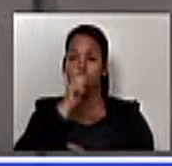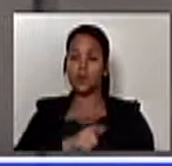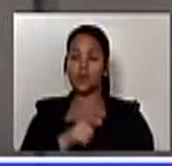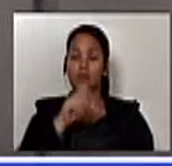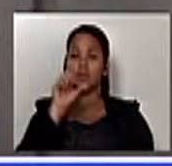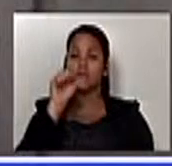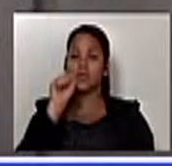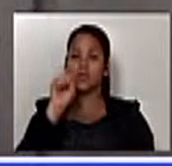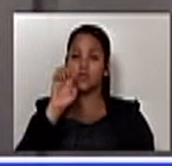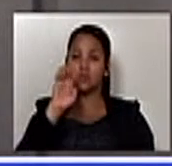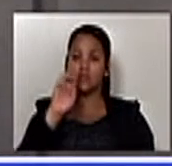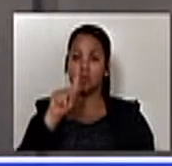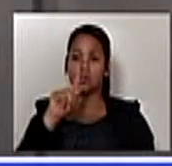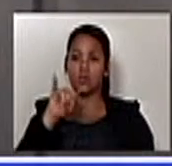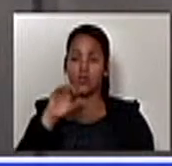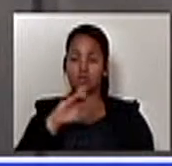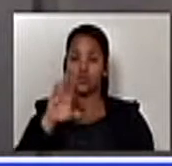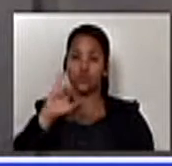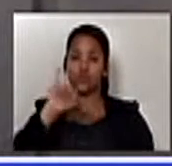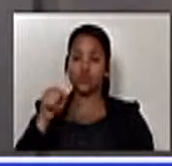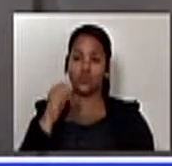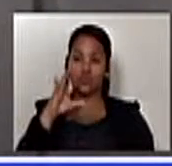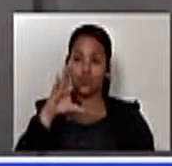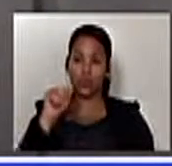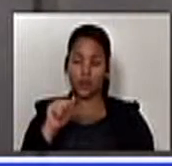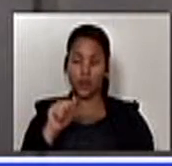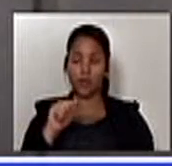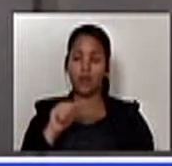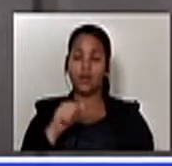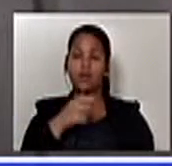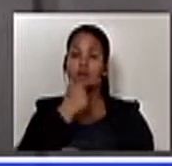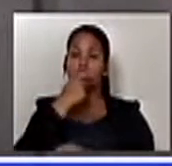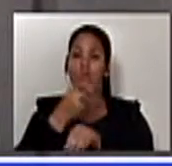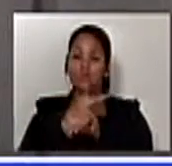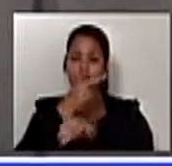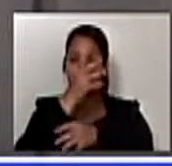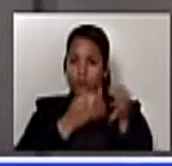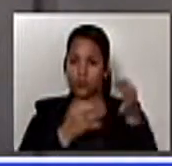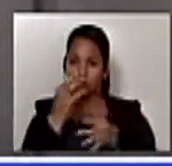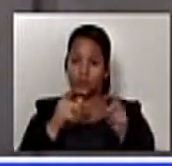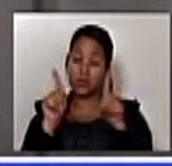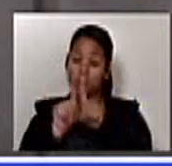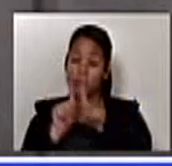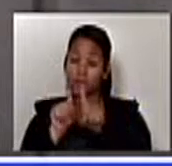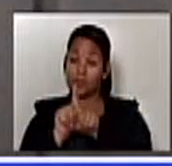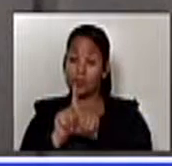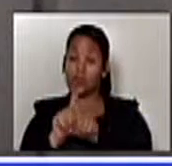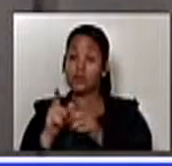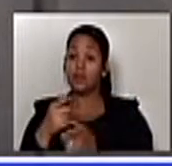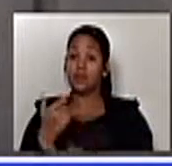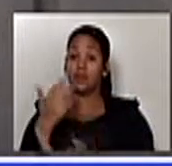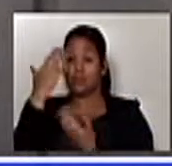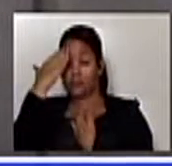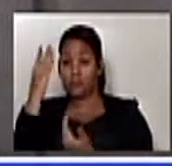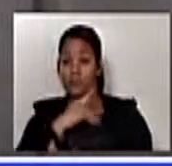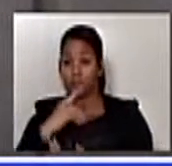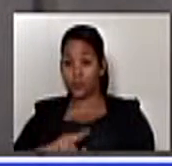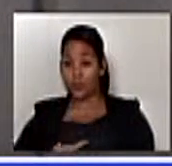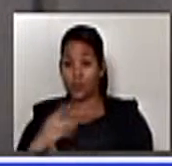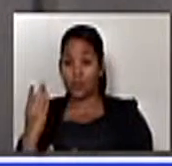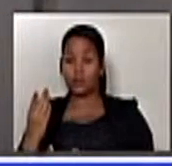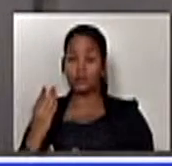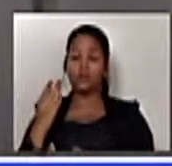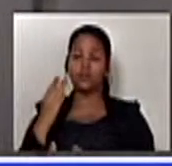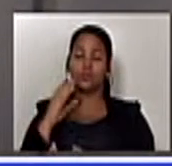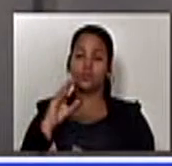da comissão, que aqui é representado pelo deputado Francisco Tenório, deputado Ronaldo Medeiros e pela minha pessoa, deputado Ricardo Nezinho,